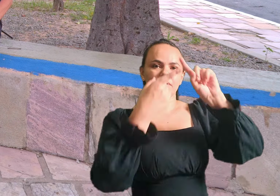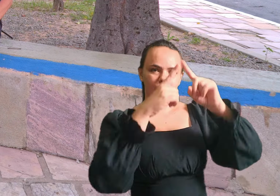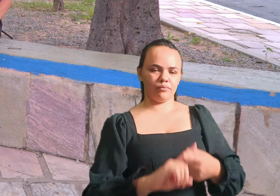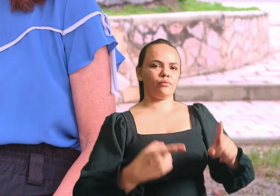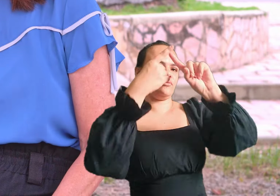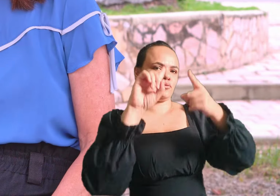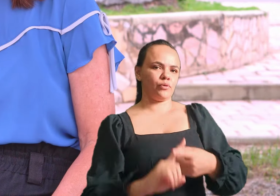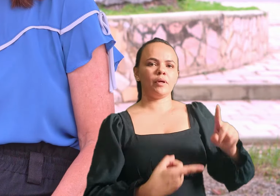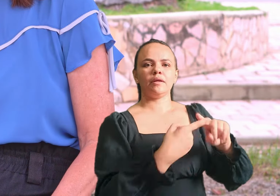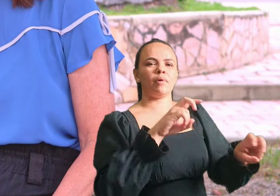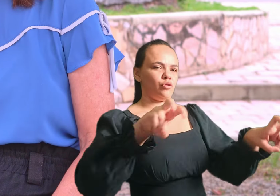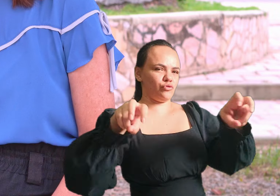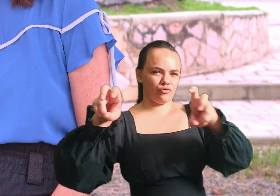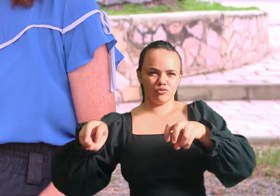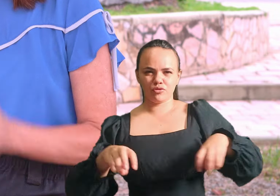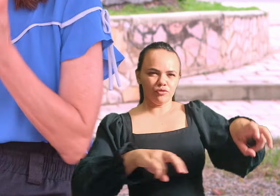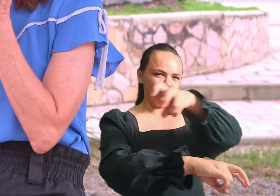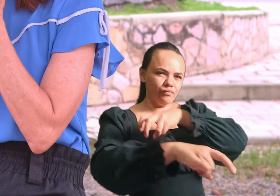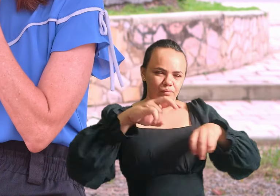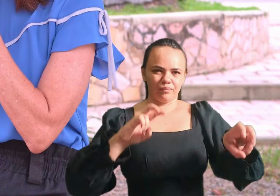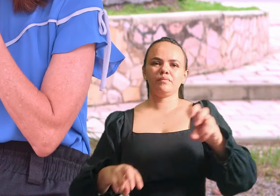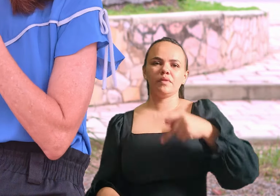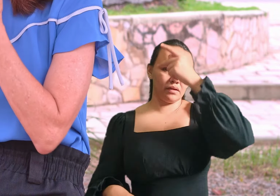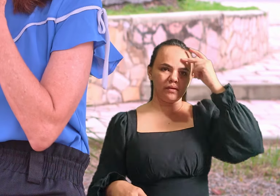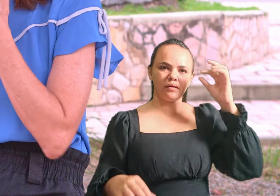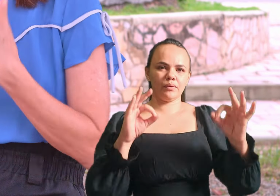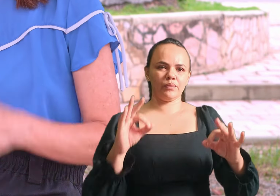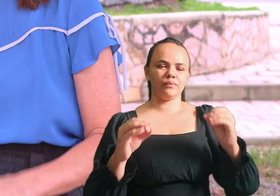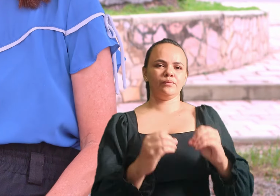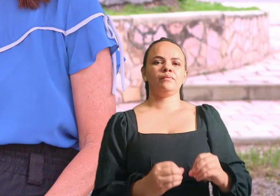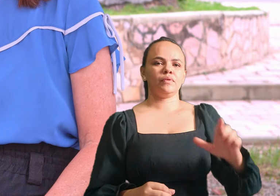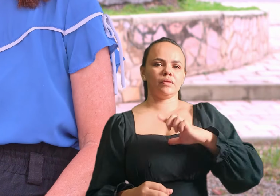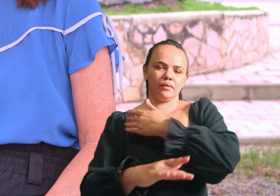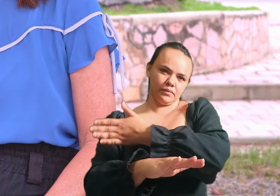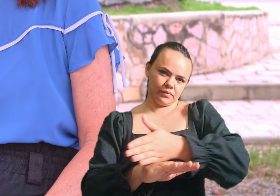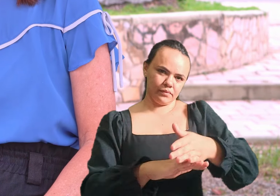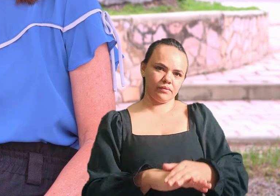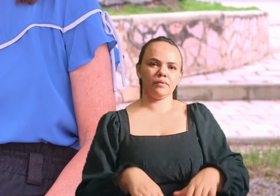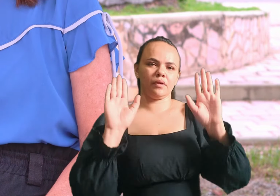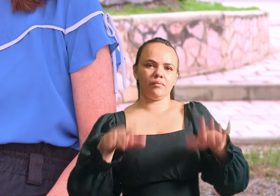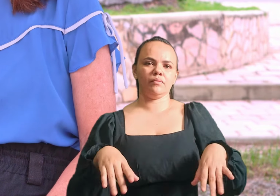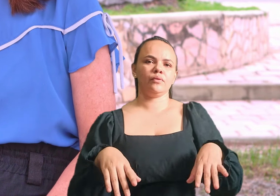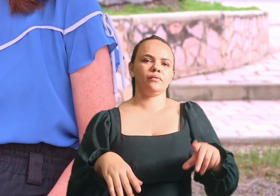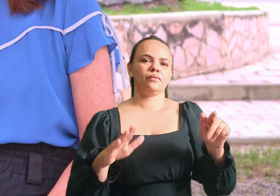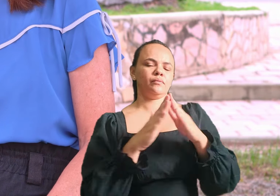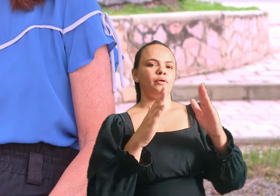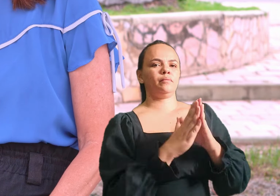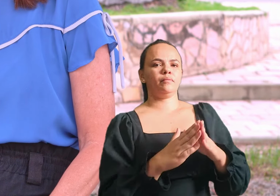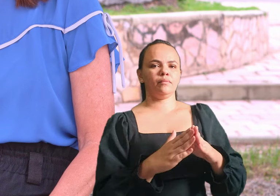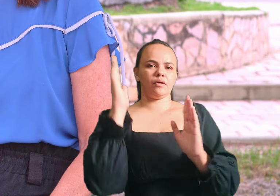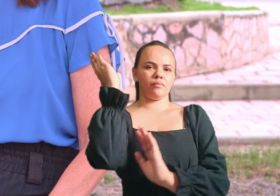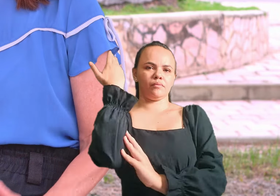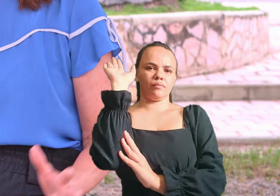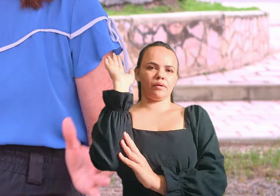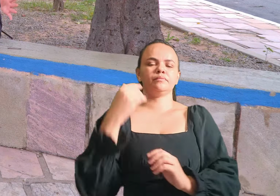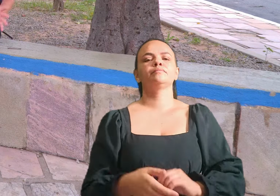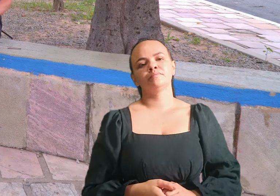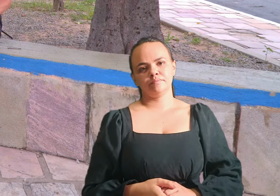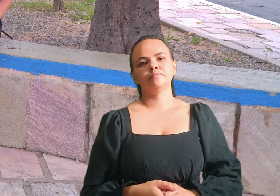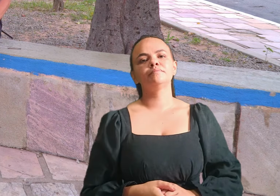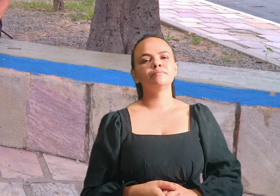roda de dança do maneiro Pau todos eles já tinham em casa né o seu instrumento de brincadeira que era um